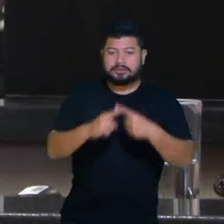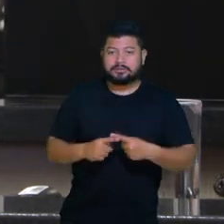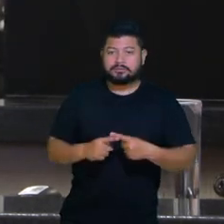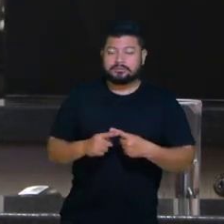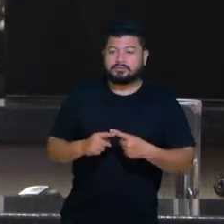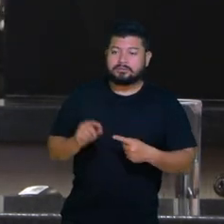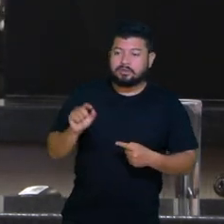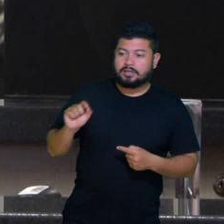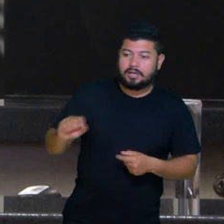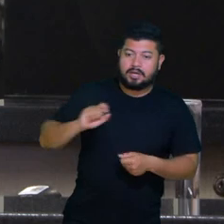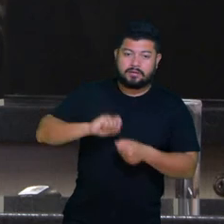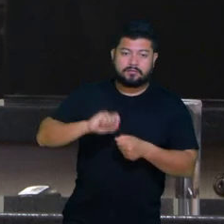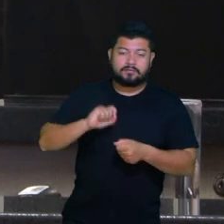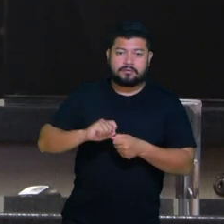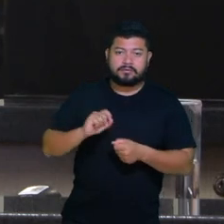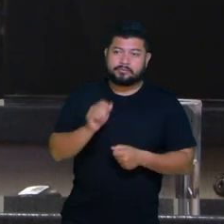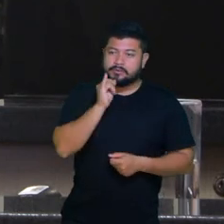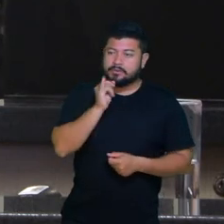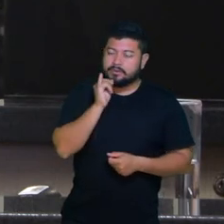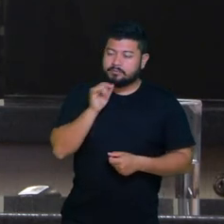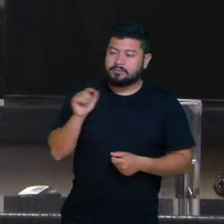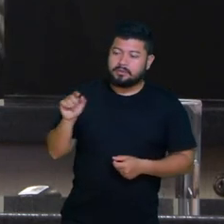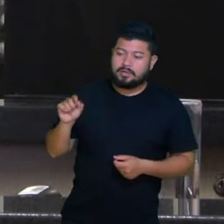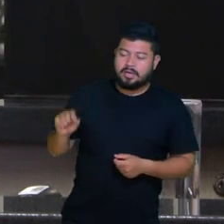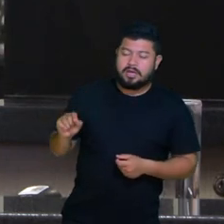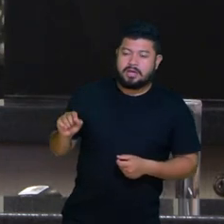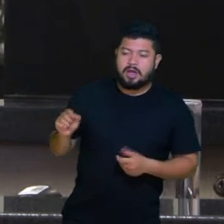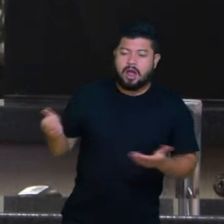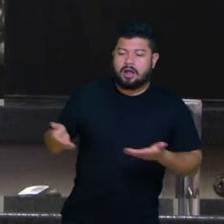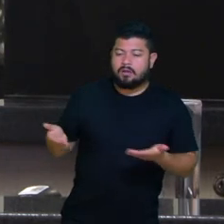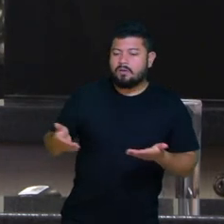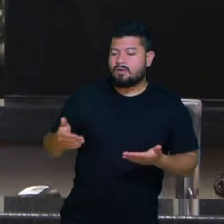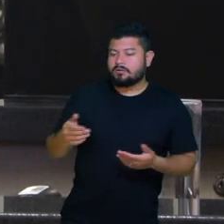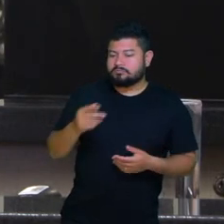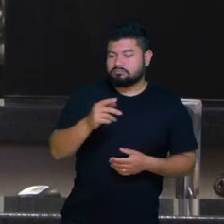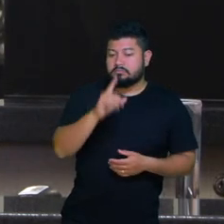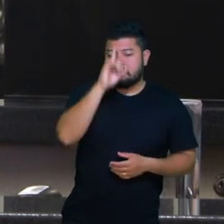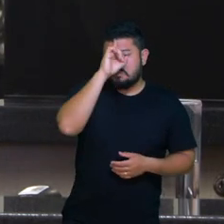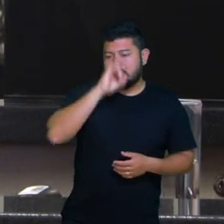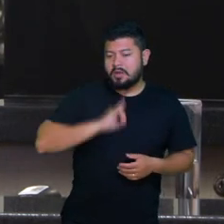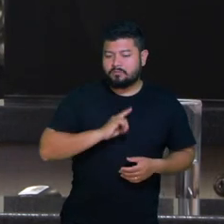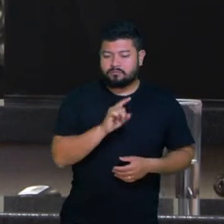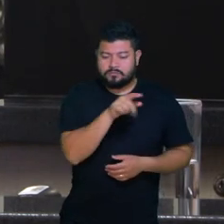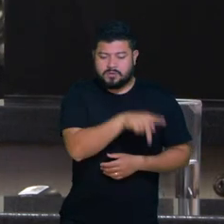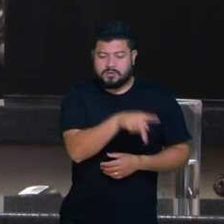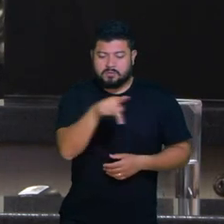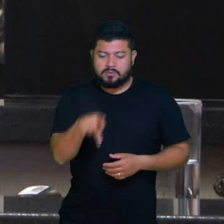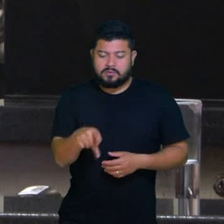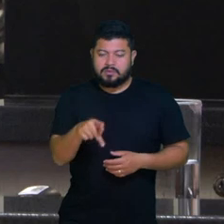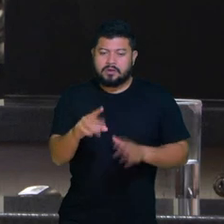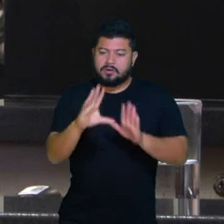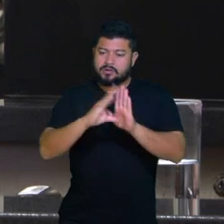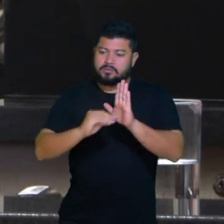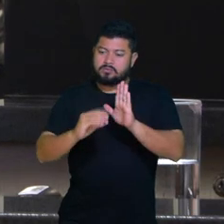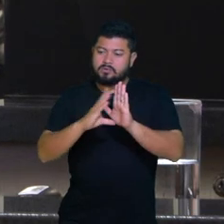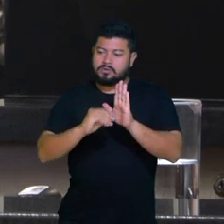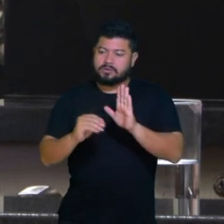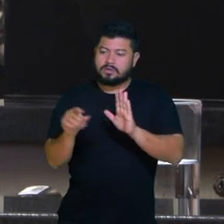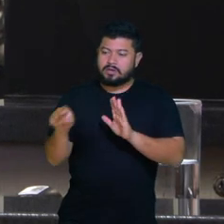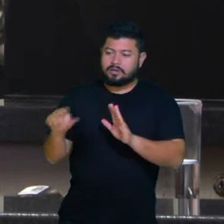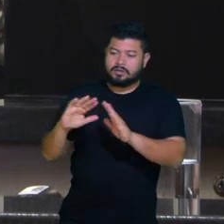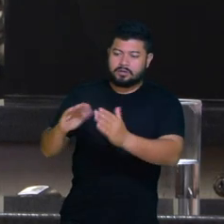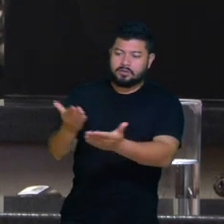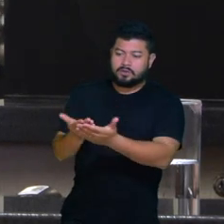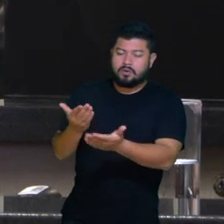seja que professor é necessário para esse modelo de escola para esse modelo de educação para esse